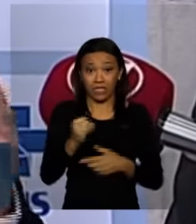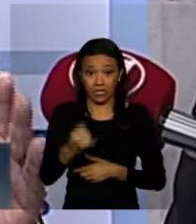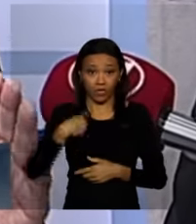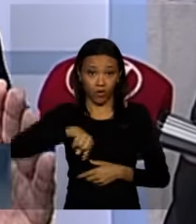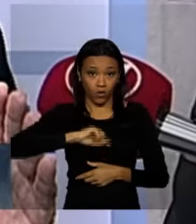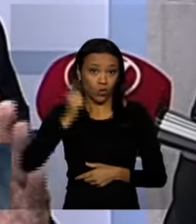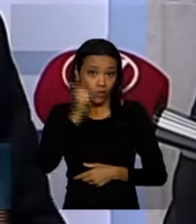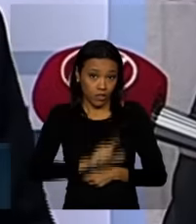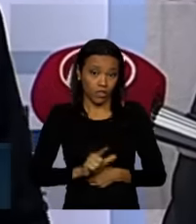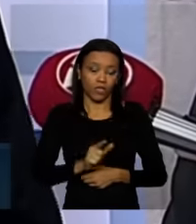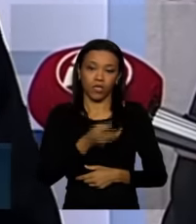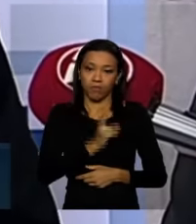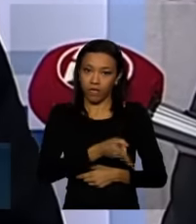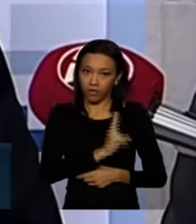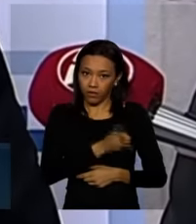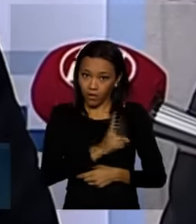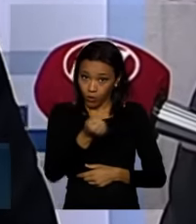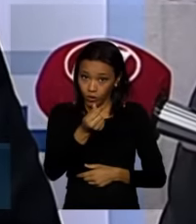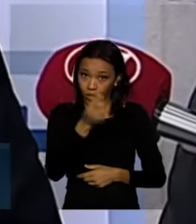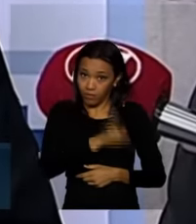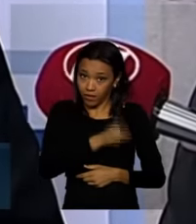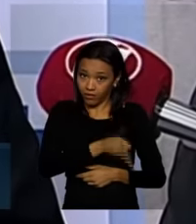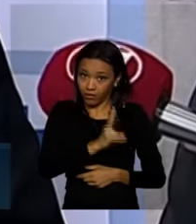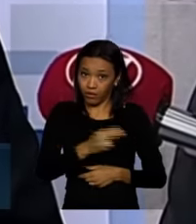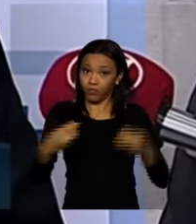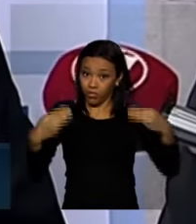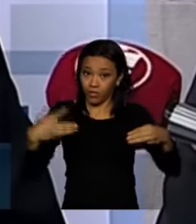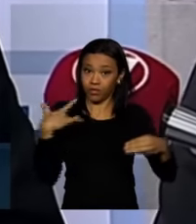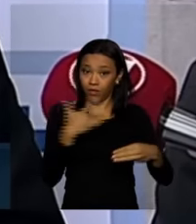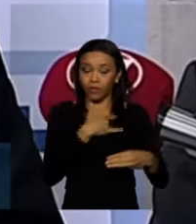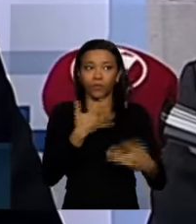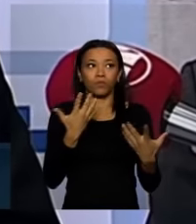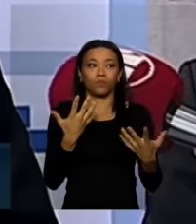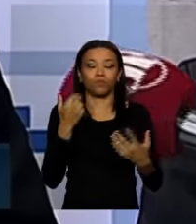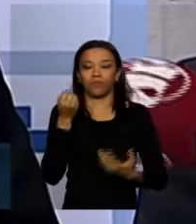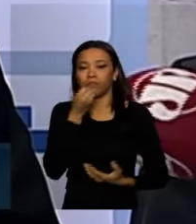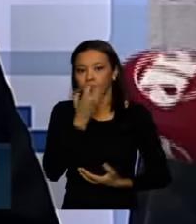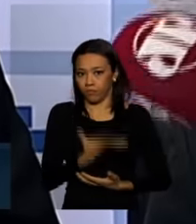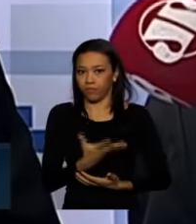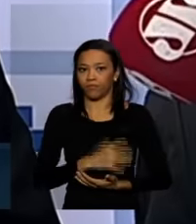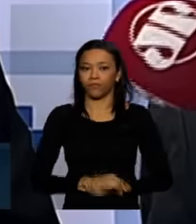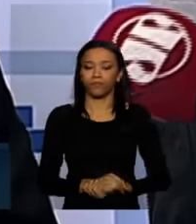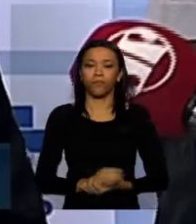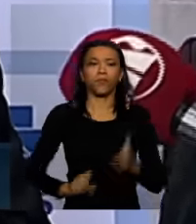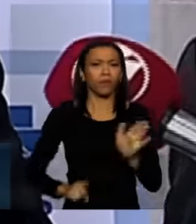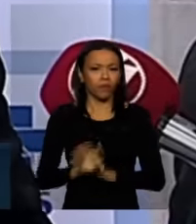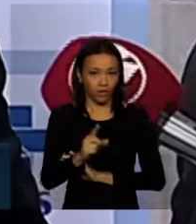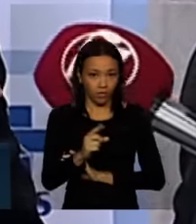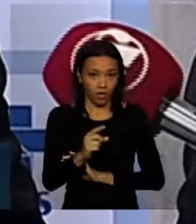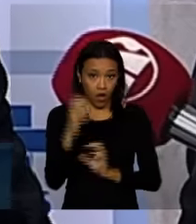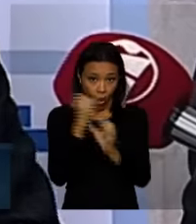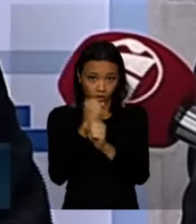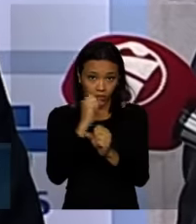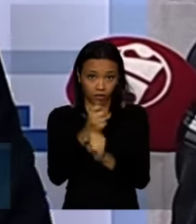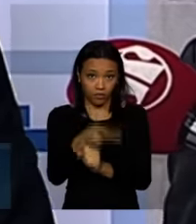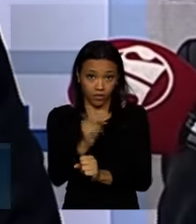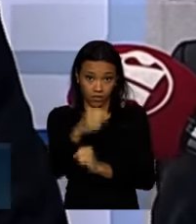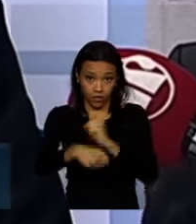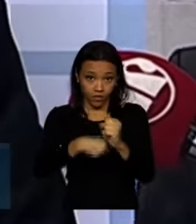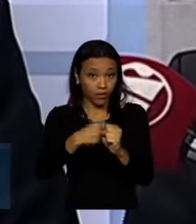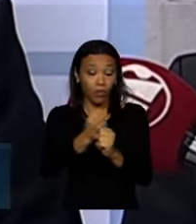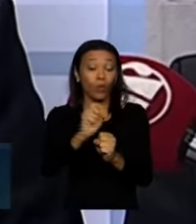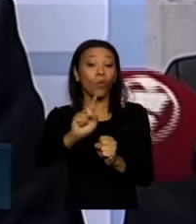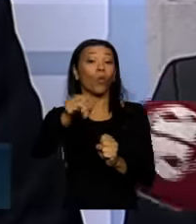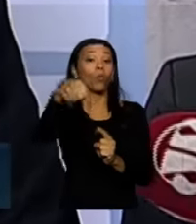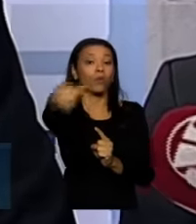Saúde sem cortes Eu acho que já seria uma grande vitória Com relação ao orçamento desse ano senhor dis não do próximo ano pró ano próximo